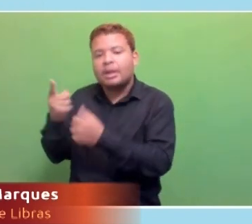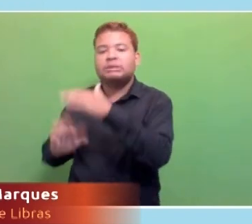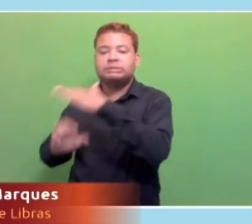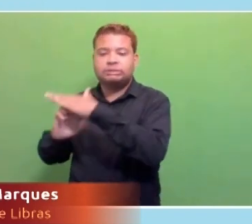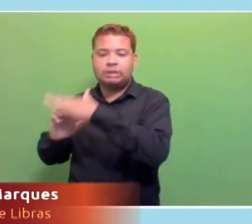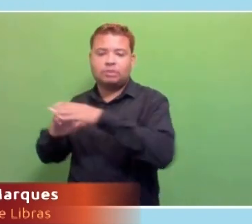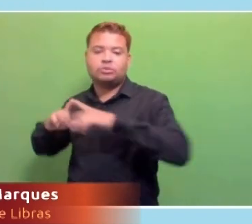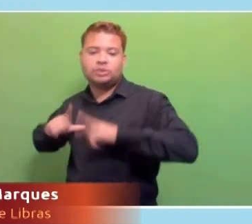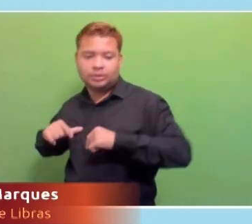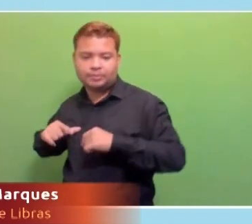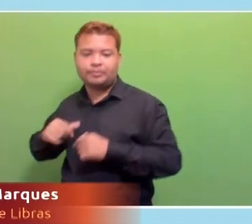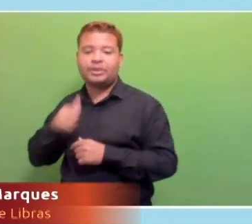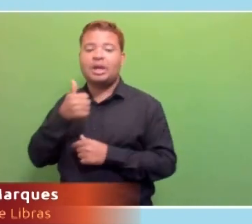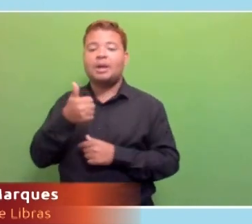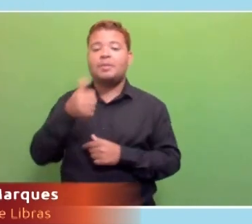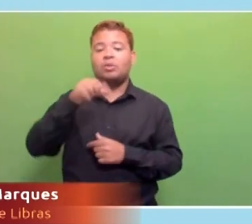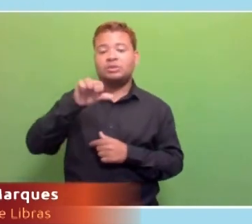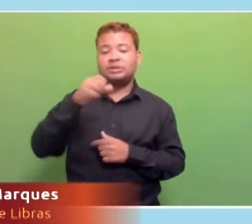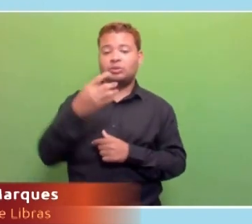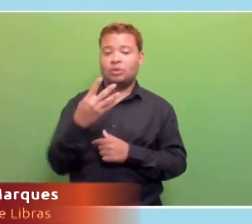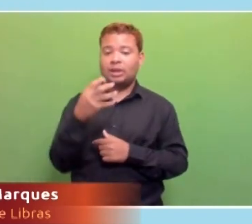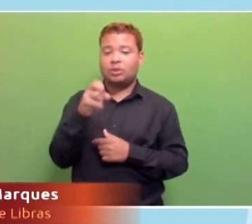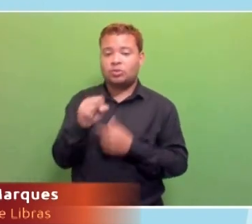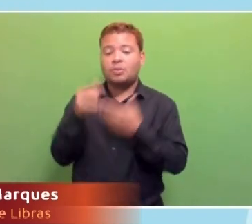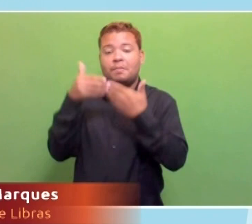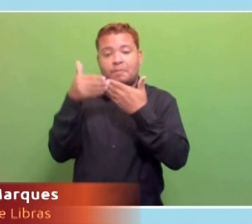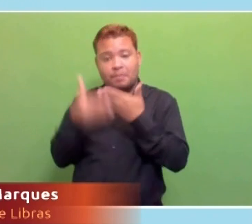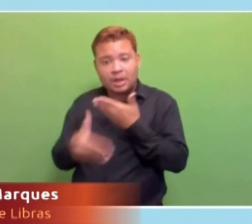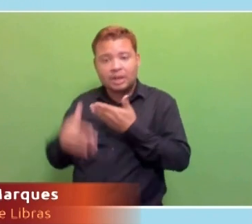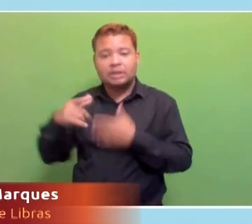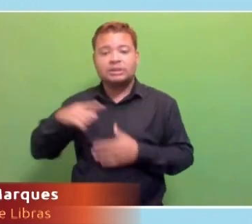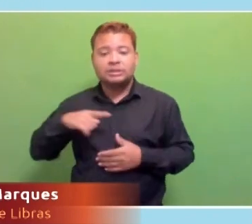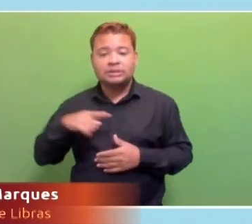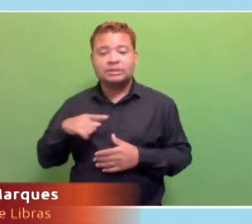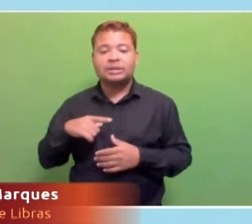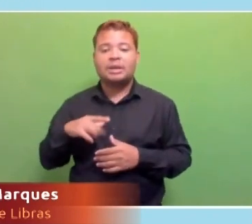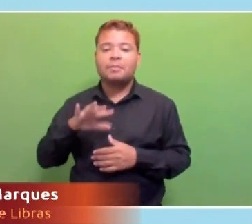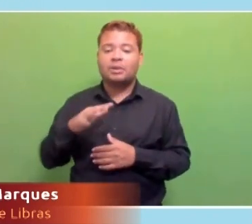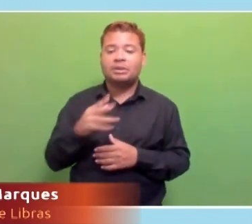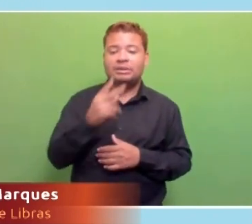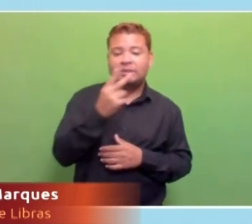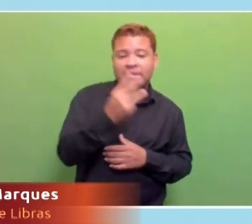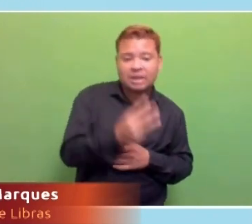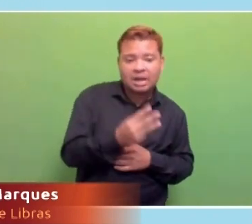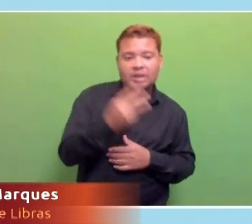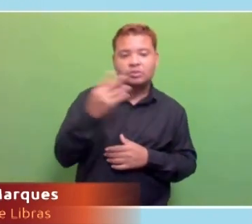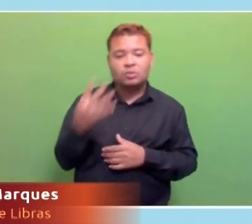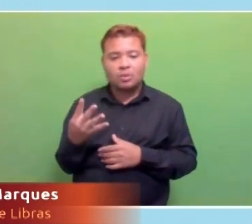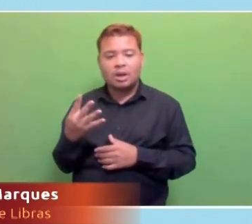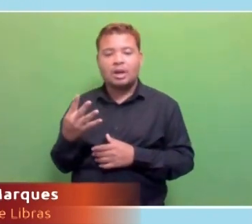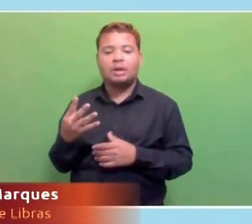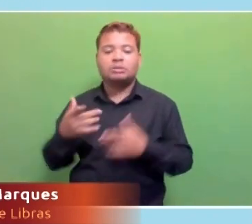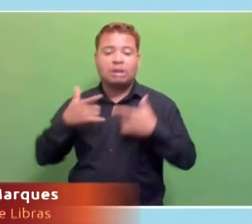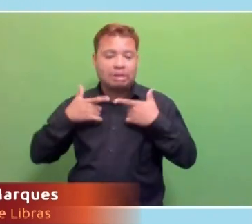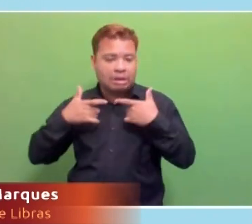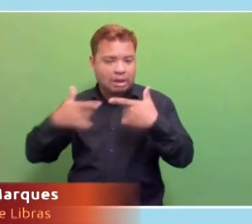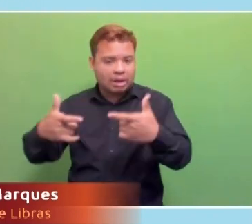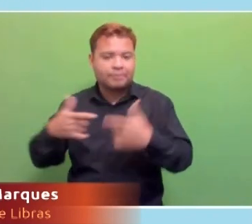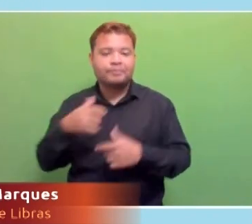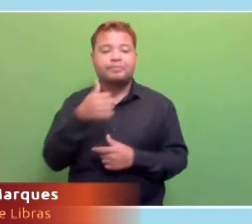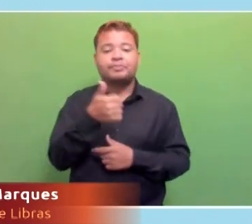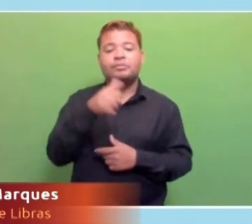de 1948, houve pelo menos 3 ou 4 guerras. Em 1948, a primeira